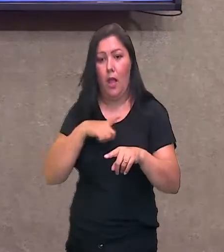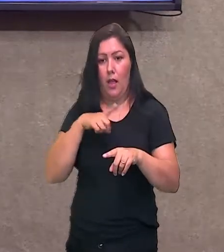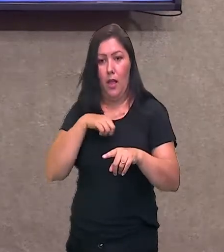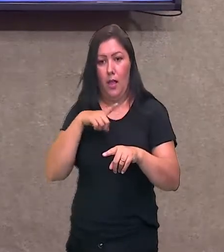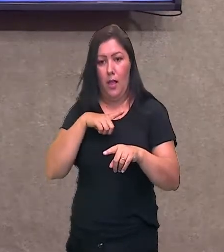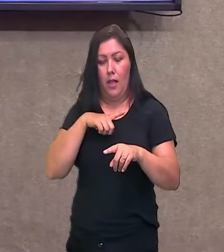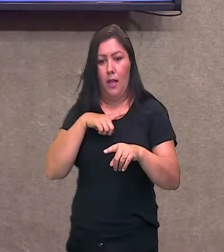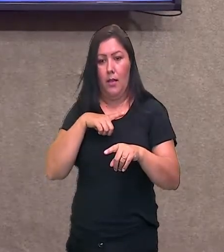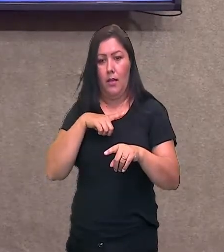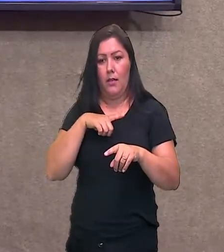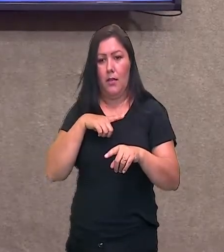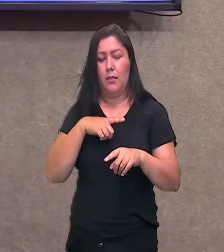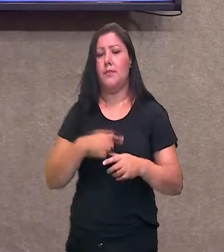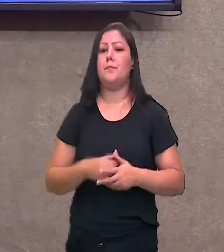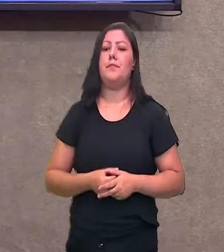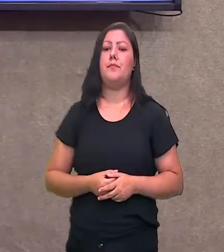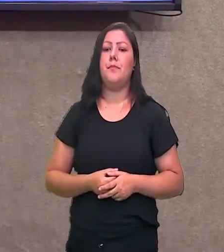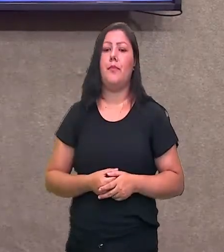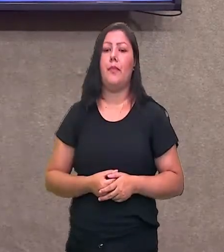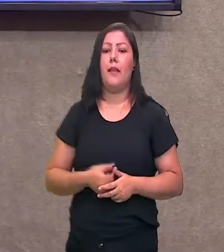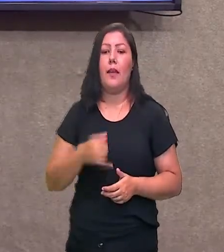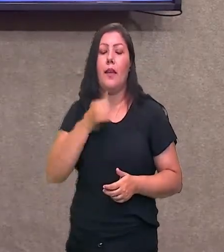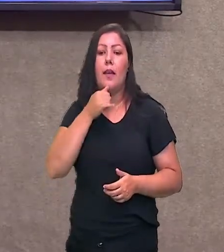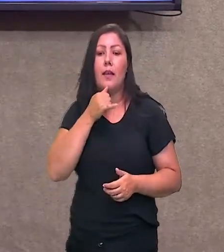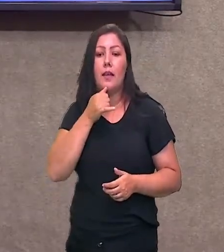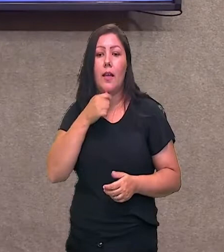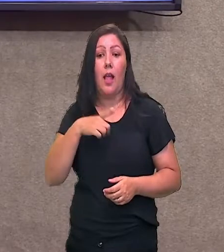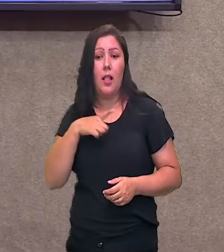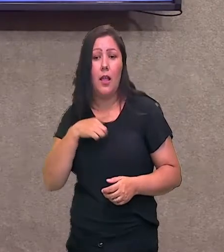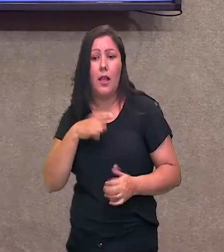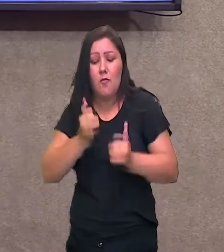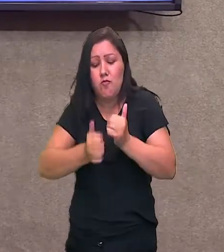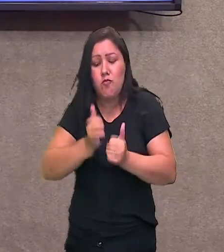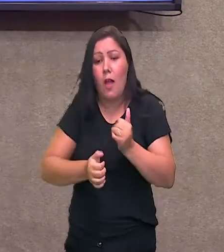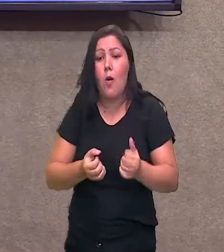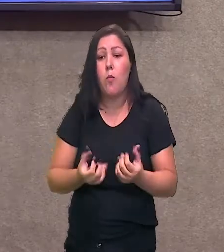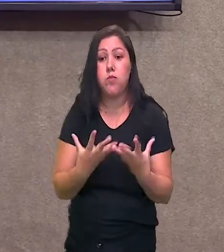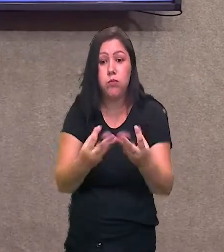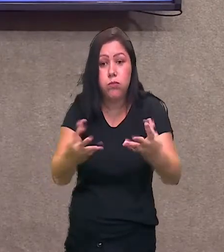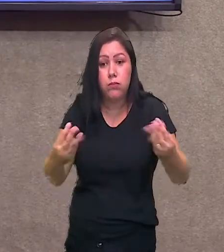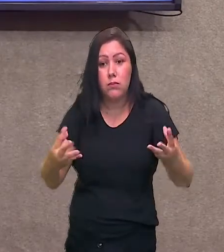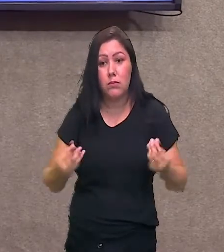Por exemplo, produziu muito arroz? A tendência do preço é abaixar.